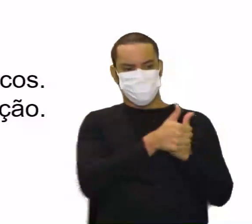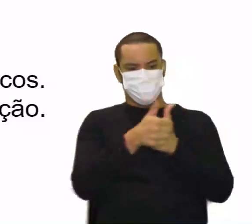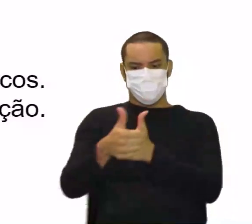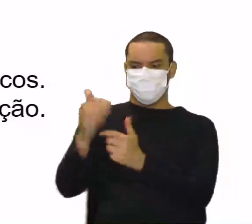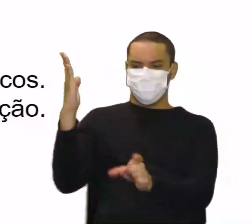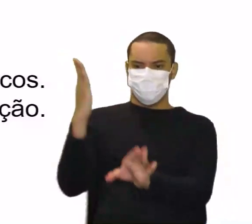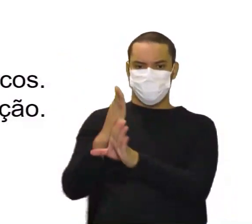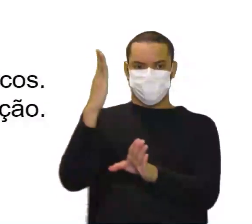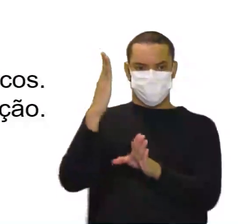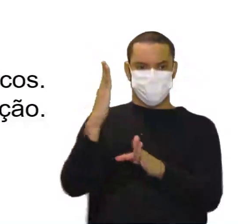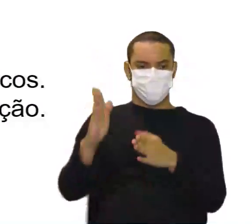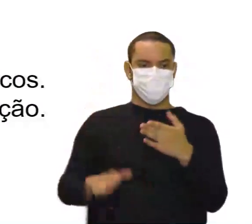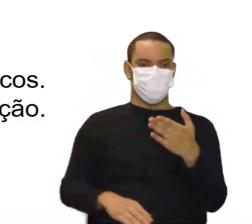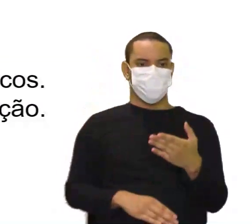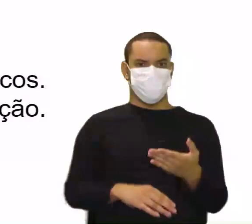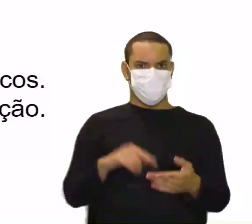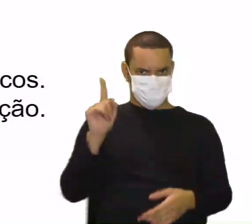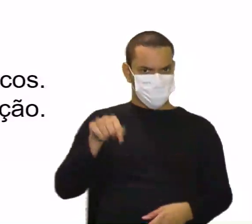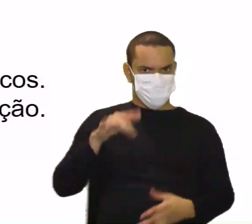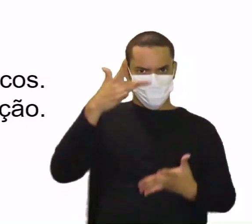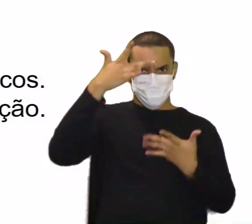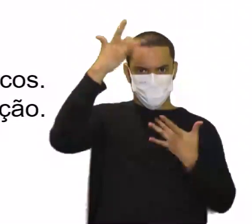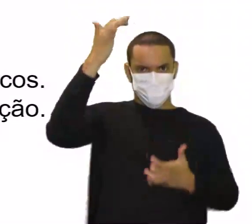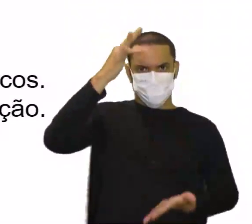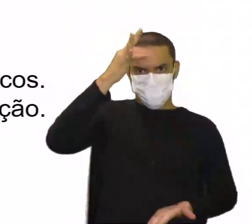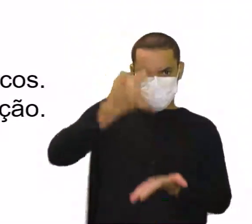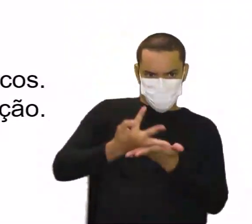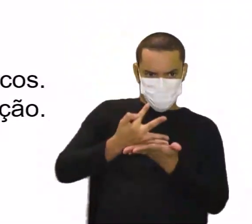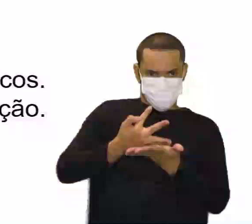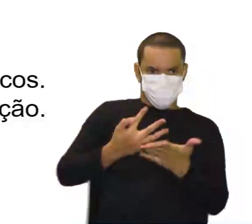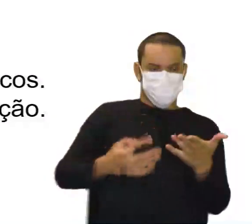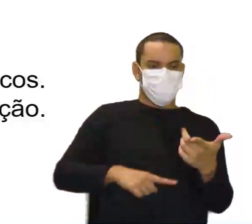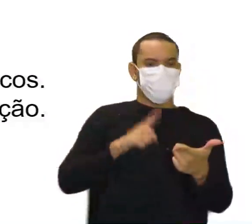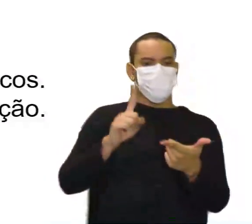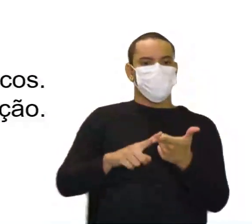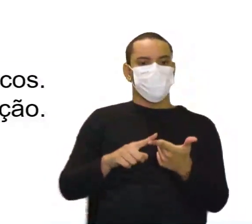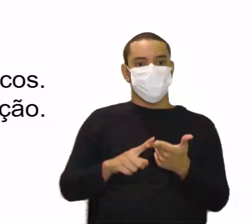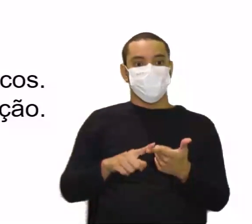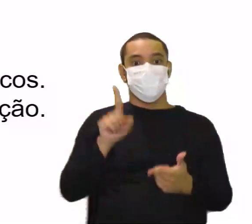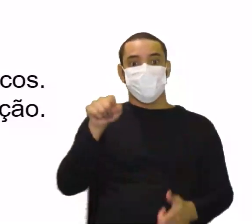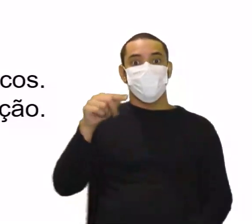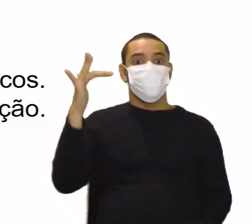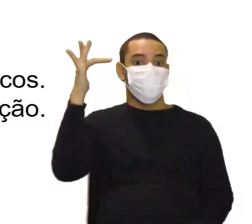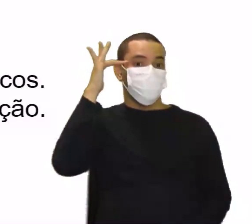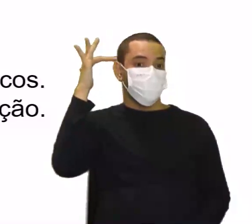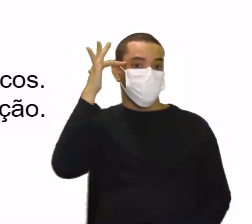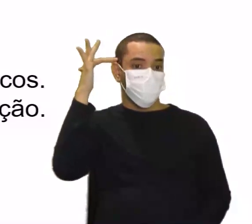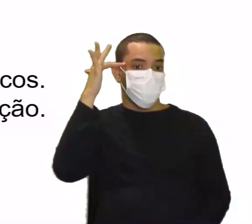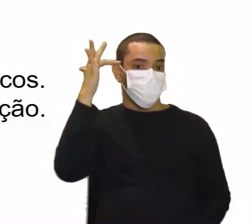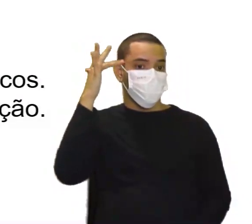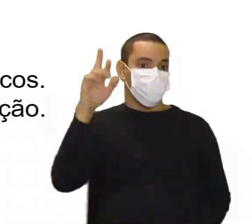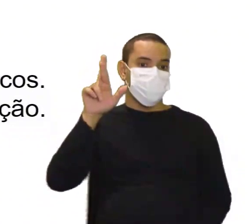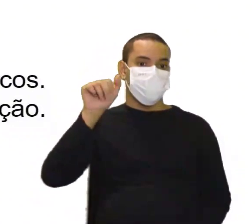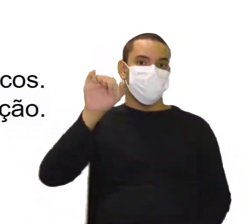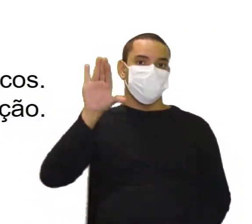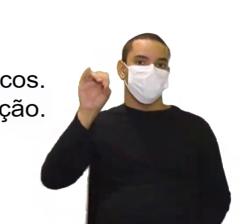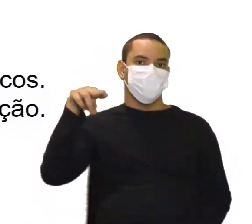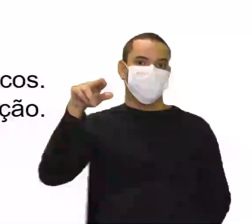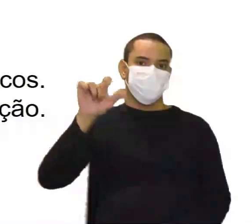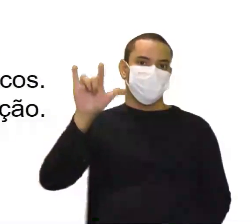descobertas. Então, será que é isso? O racionalismo, olha o que está falando, explicar